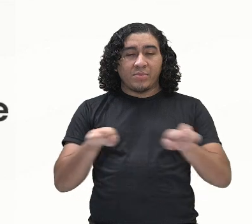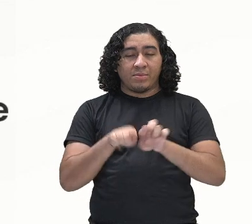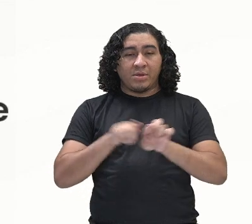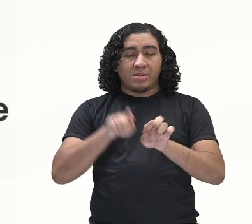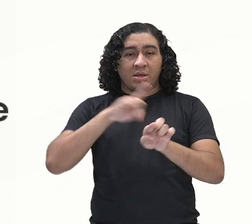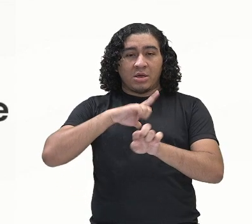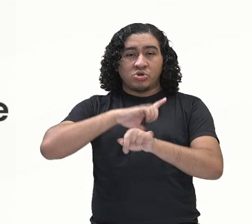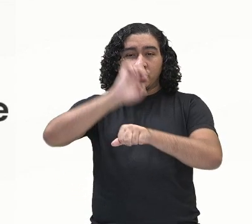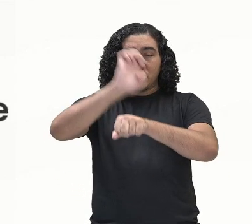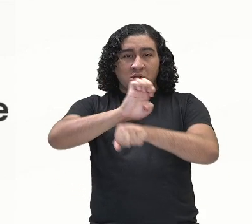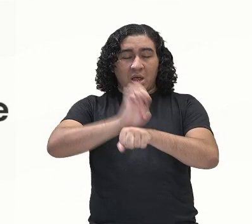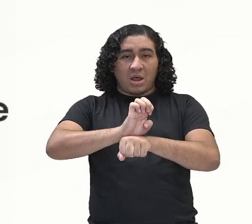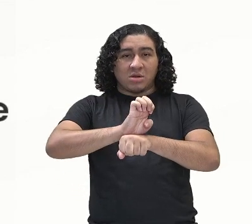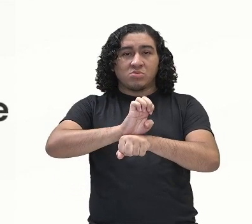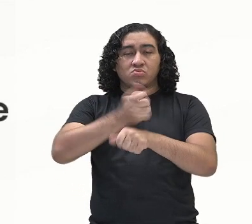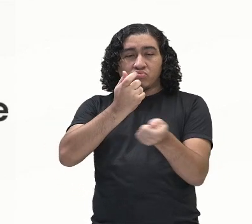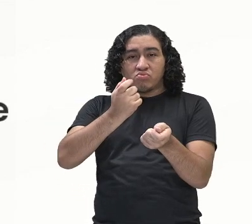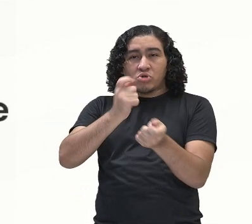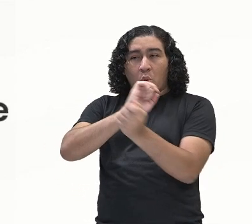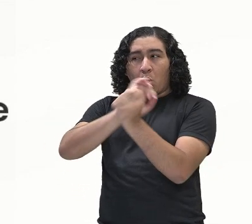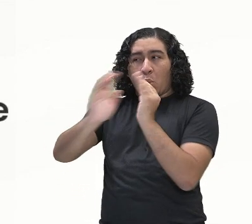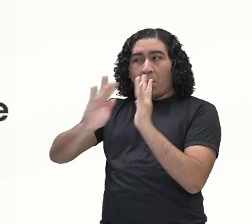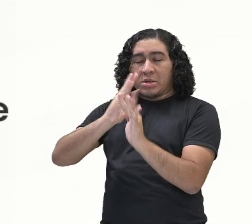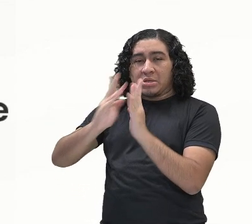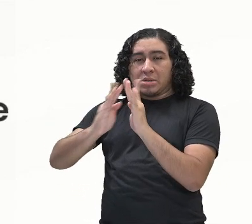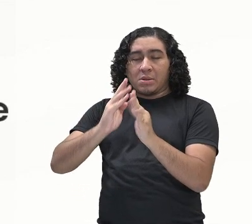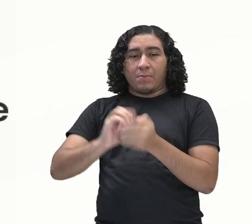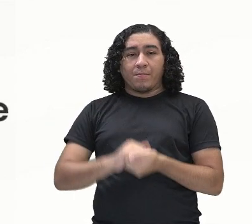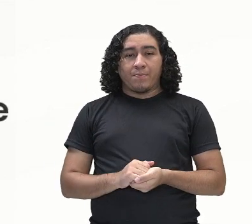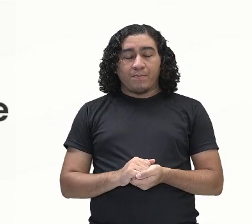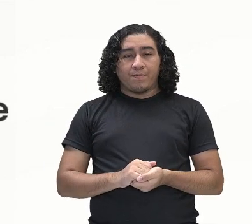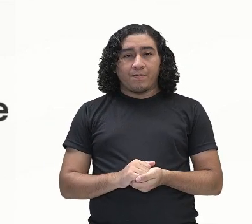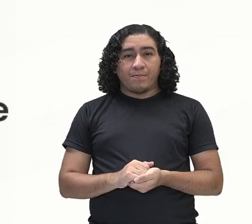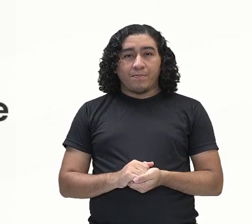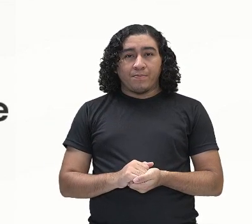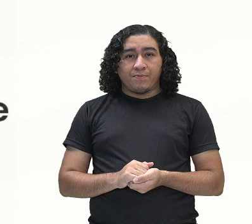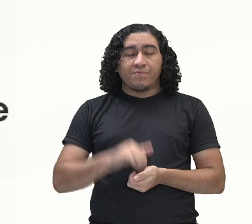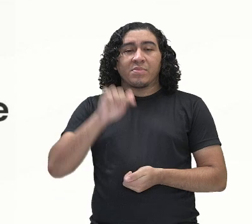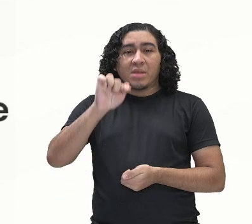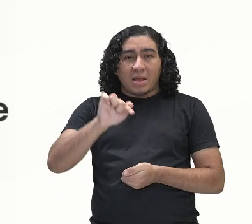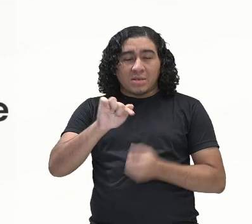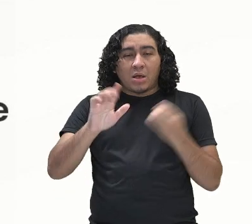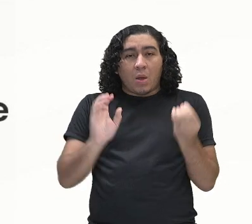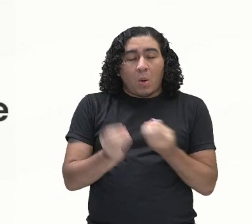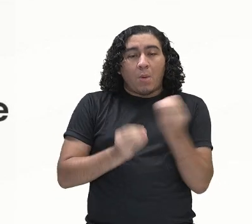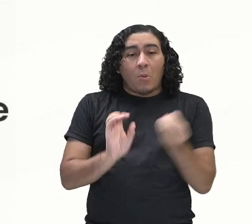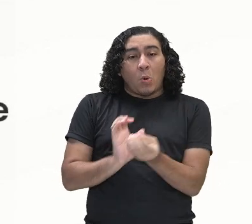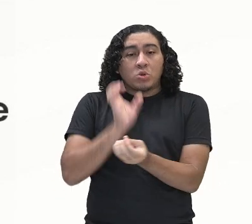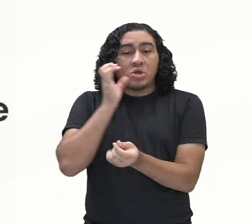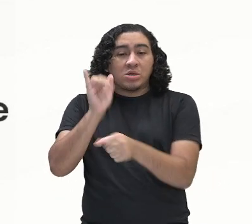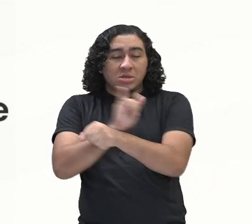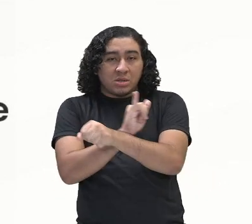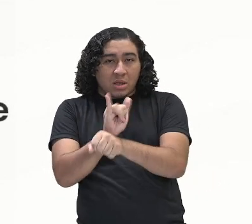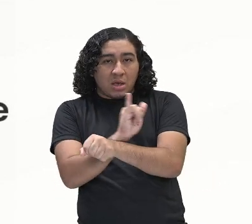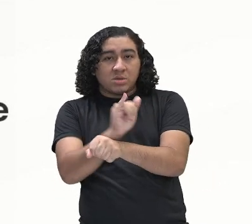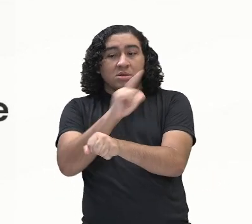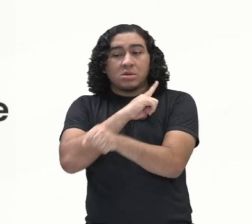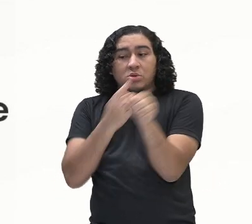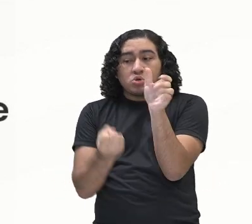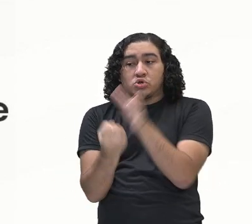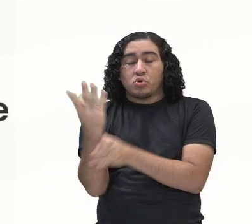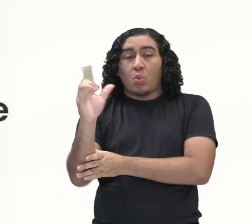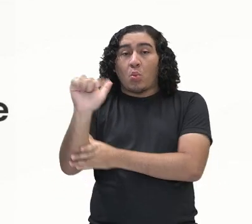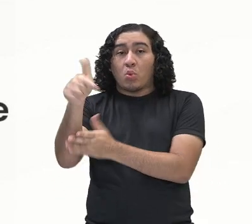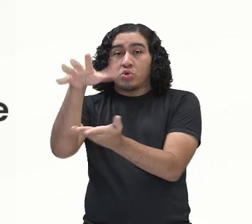aqui, olha, nesse processo, nesse mecanismo, né, que foi criado, juntamente com a criação de um outro